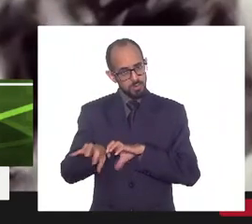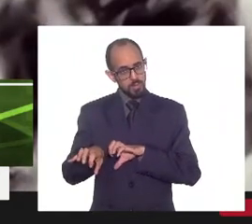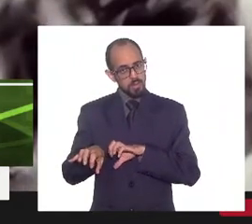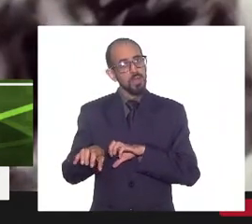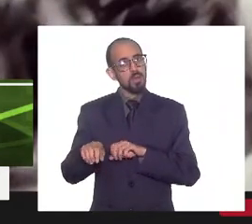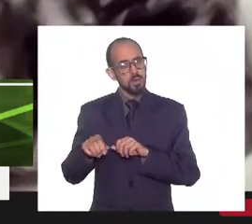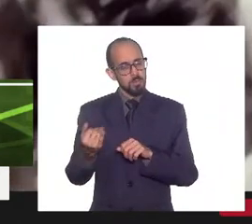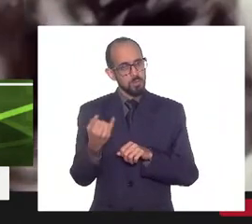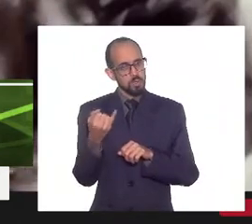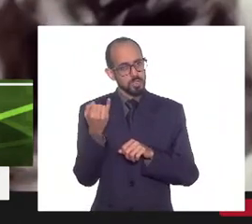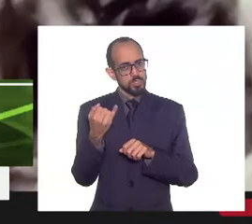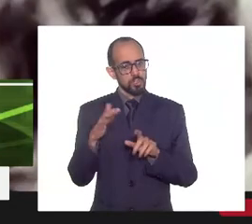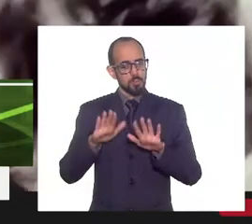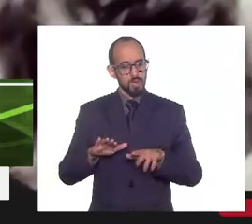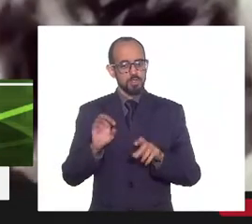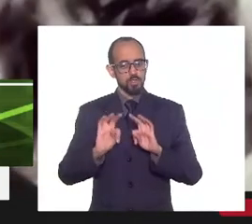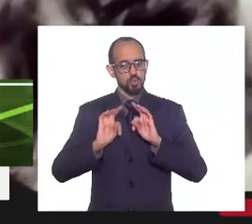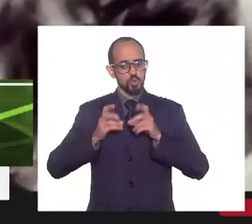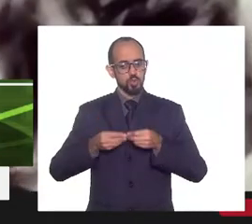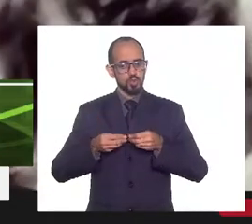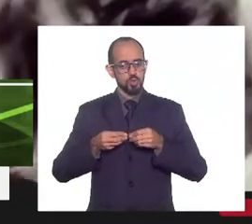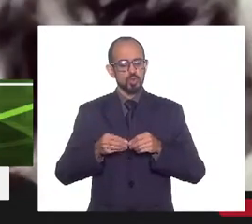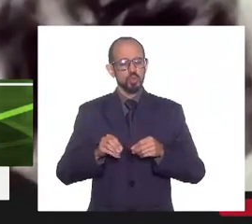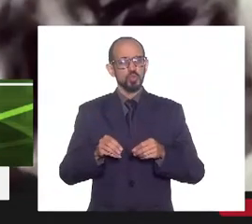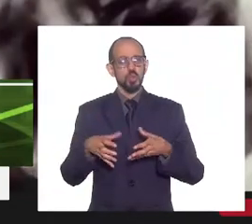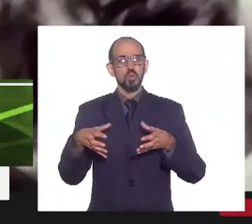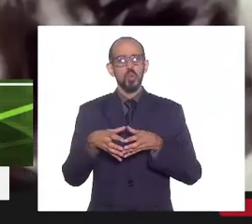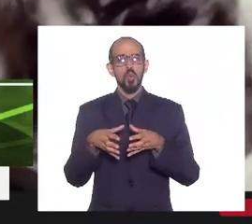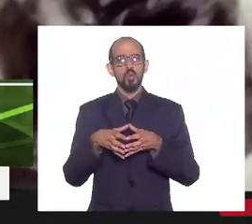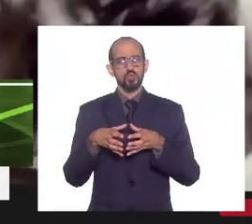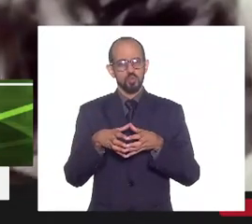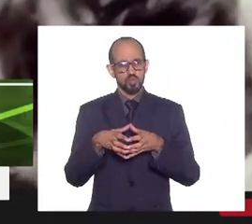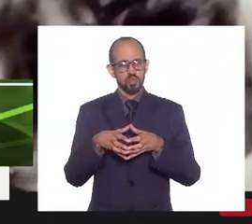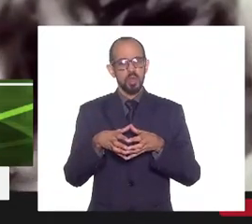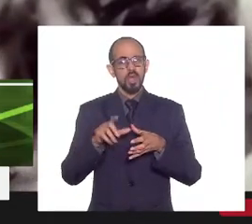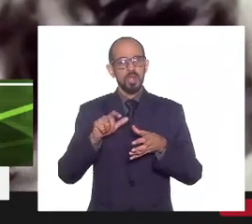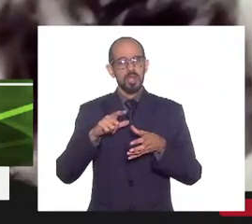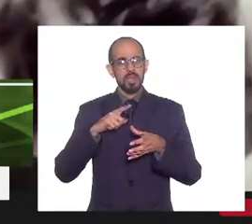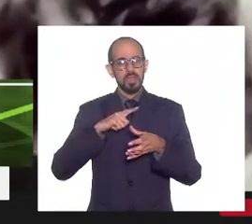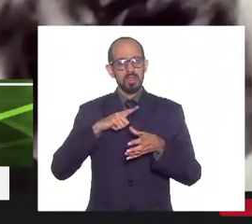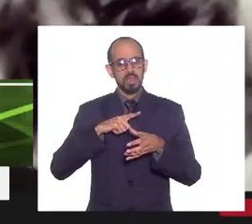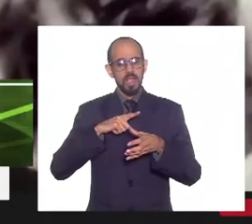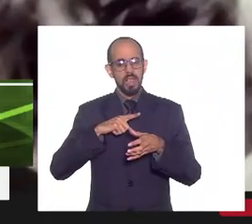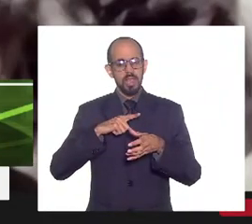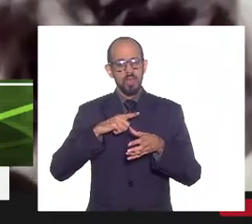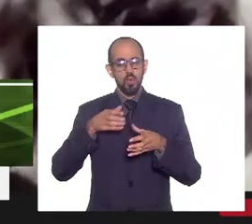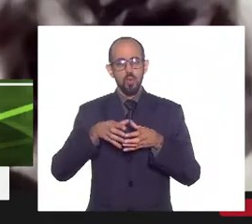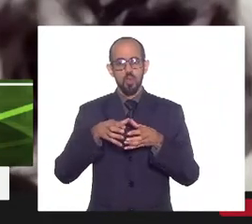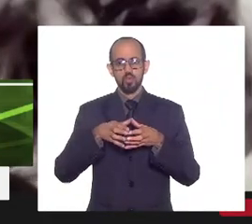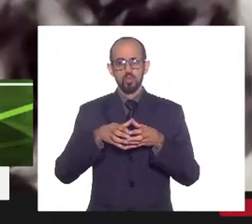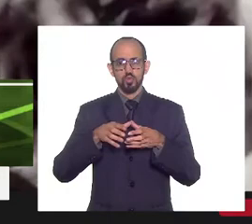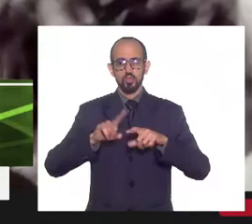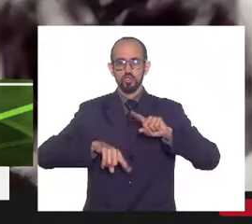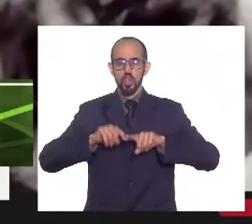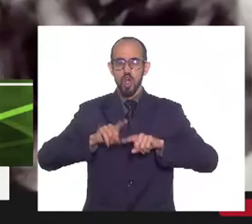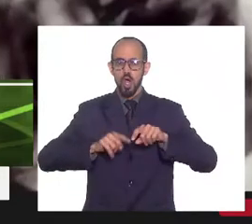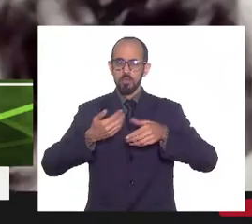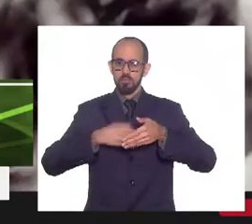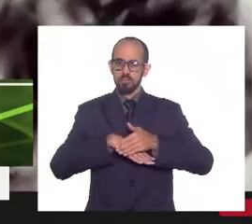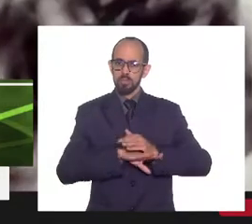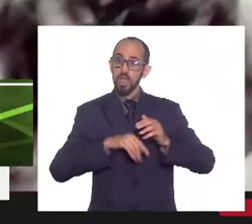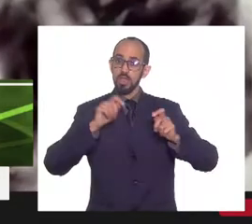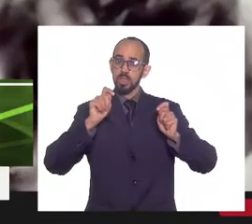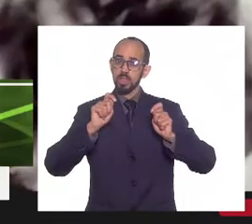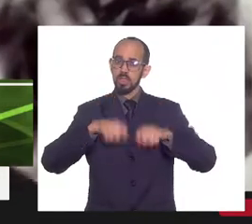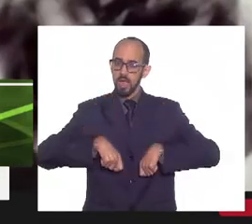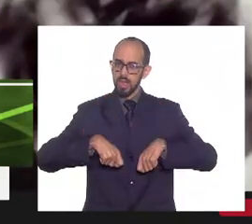recursos e prestar contas, mas é todo um repertório, né, gente? Quem tem repertório tem tudo hoje, né? Então, nós estamos num mundo complexo,